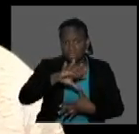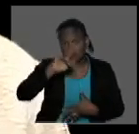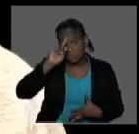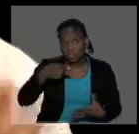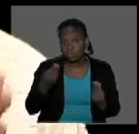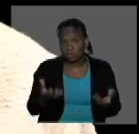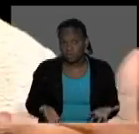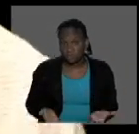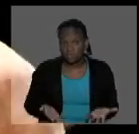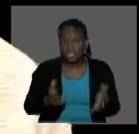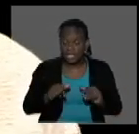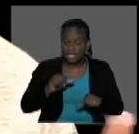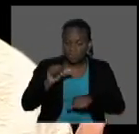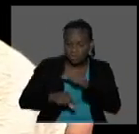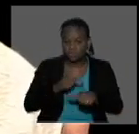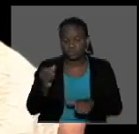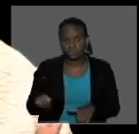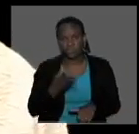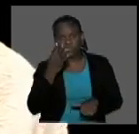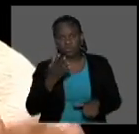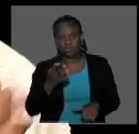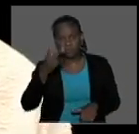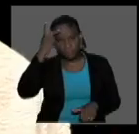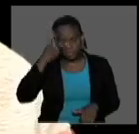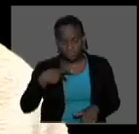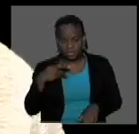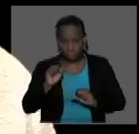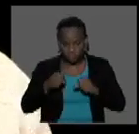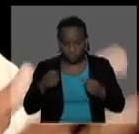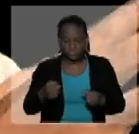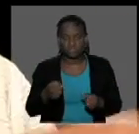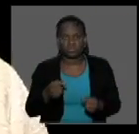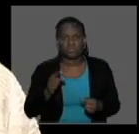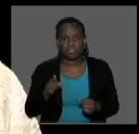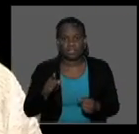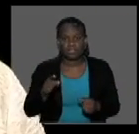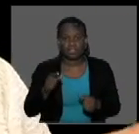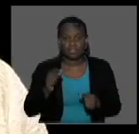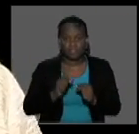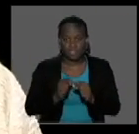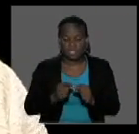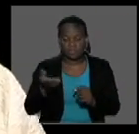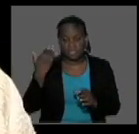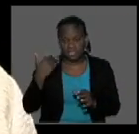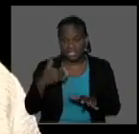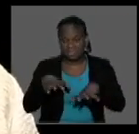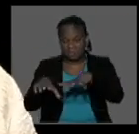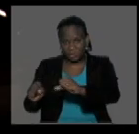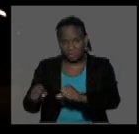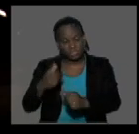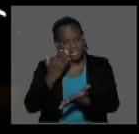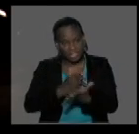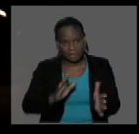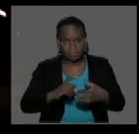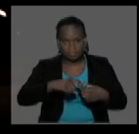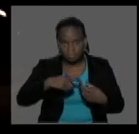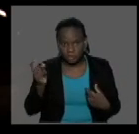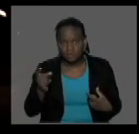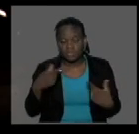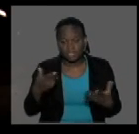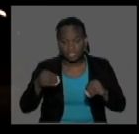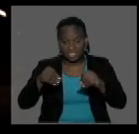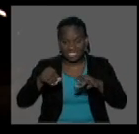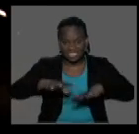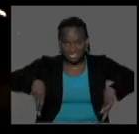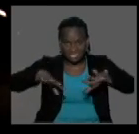Ocidente? É quando a gente se reconstrói a partir dos destroços do colonialismo. Então, os terreiros